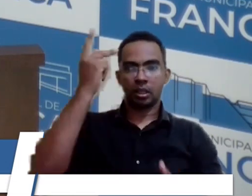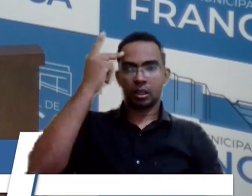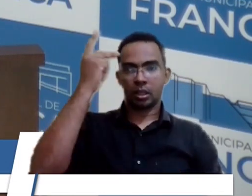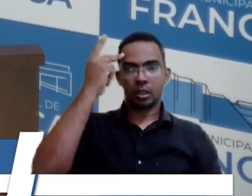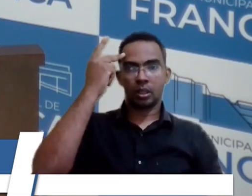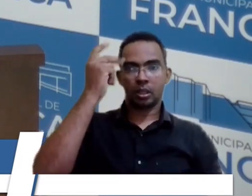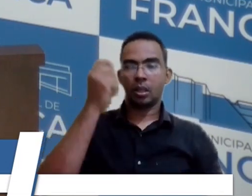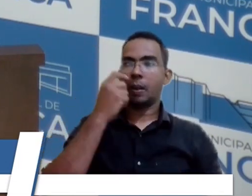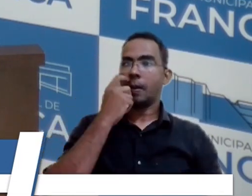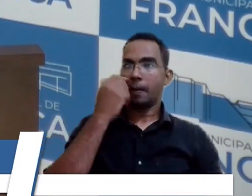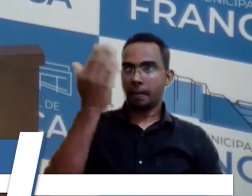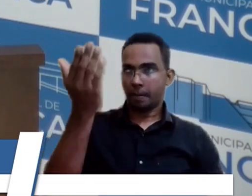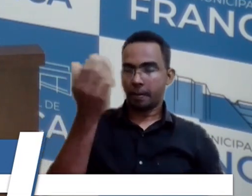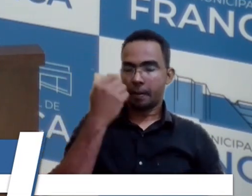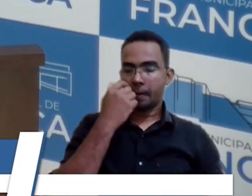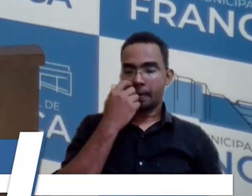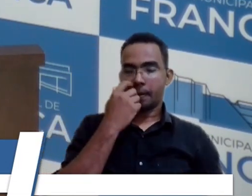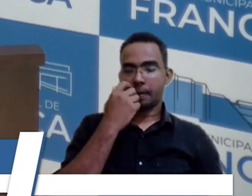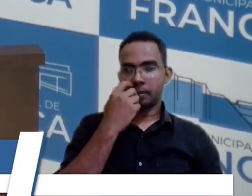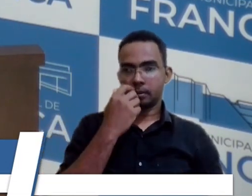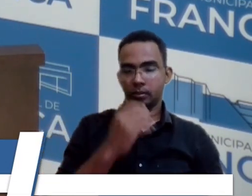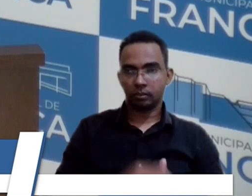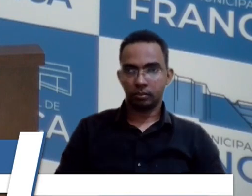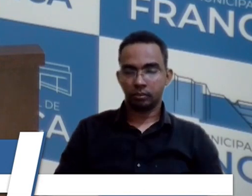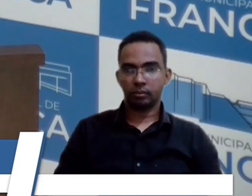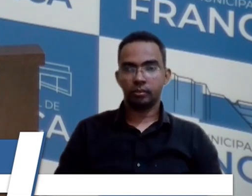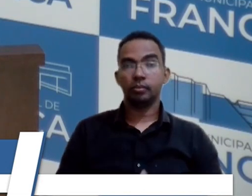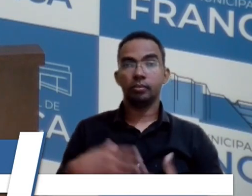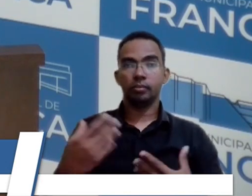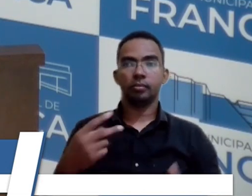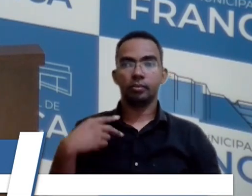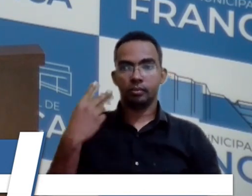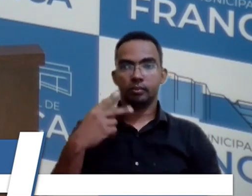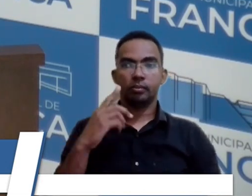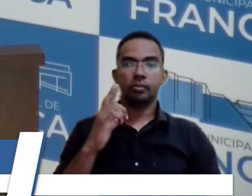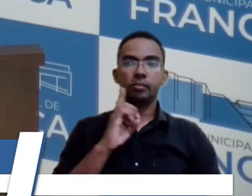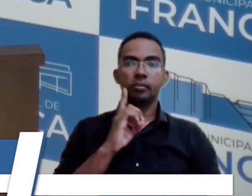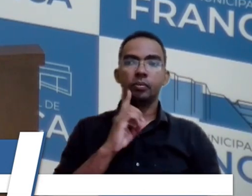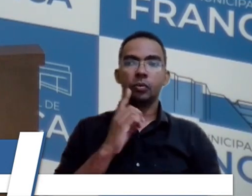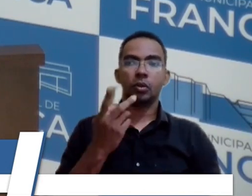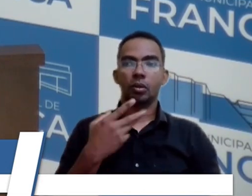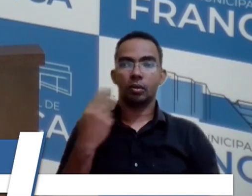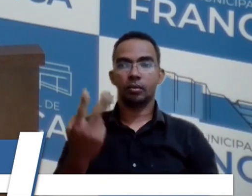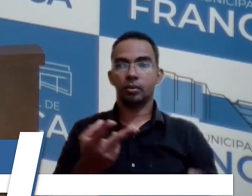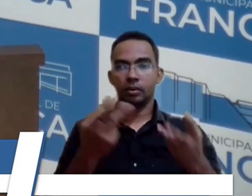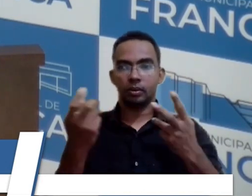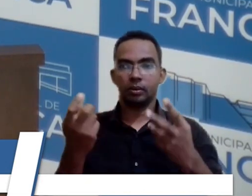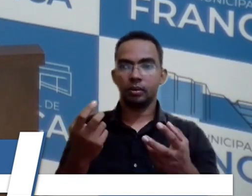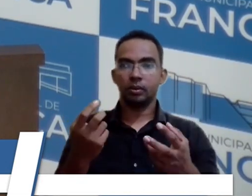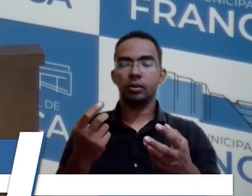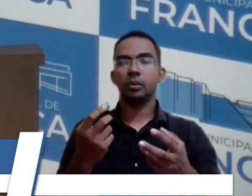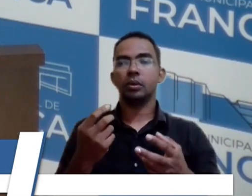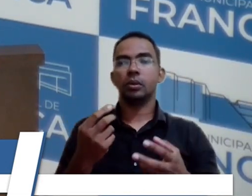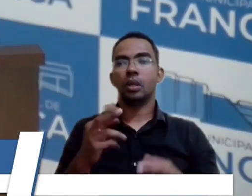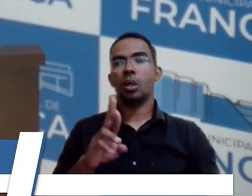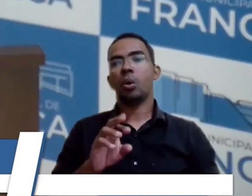Pois não, Silêncio. Então, Daniel, pelo que a gente notou lá, é que o Rodrigo Garcia,